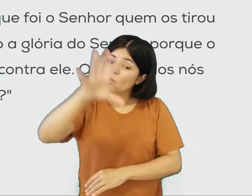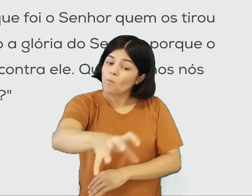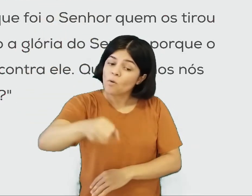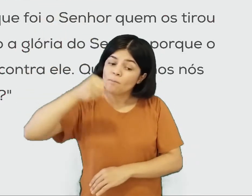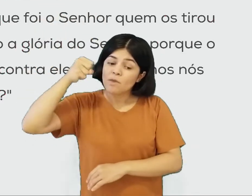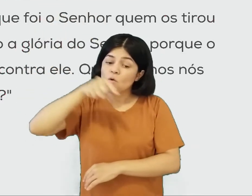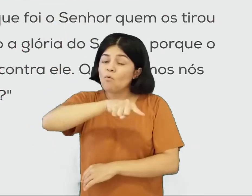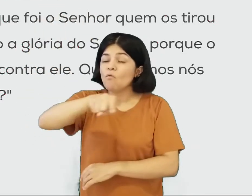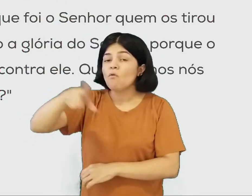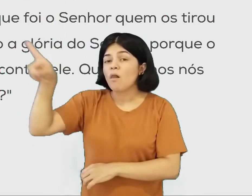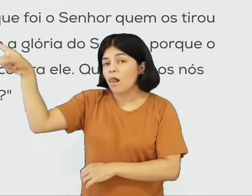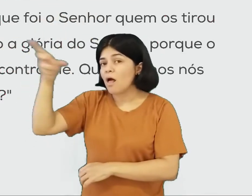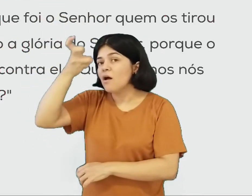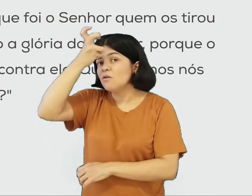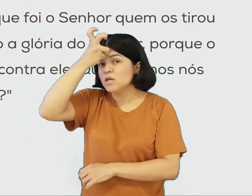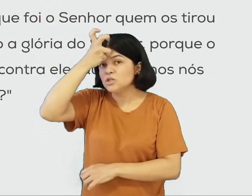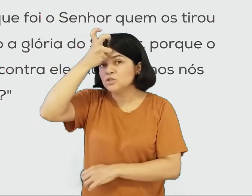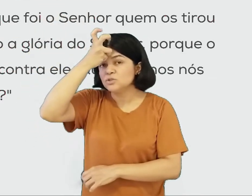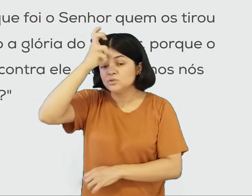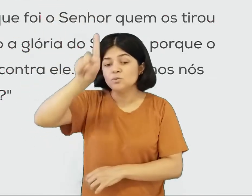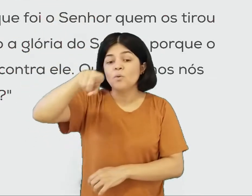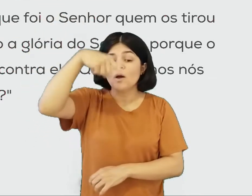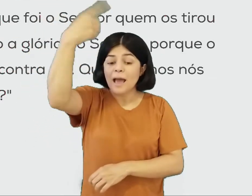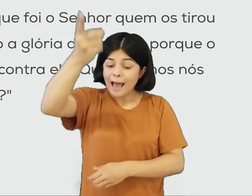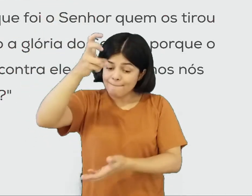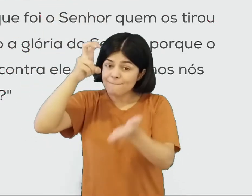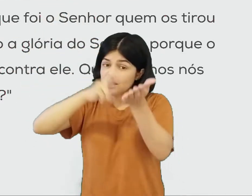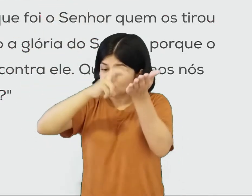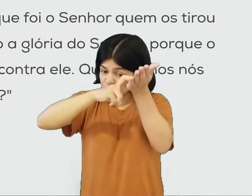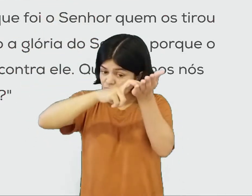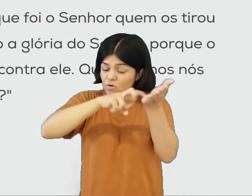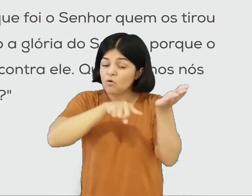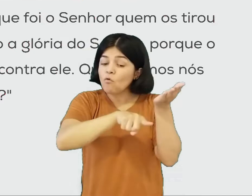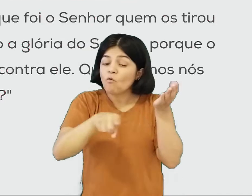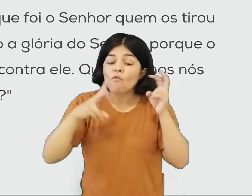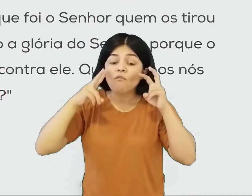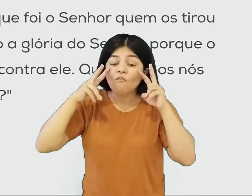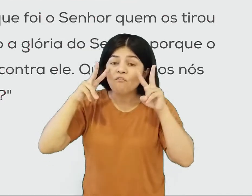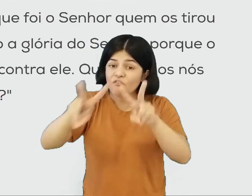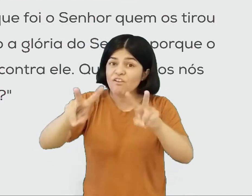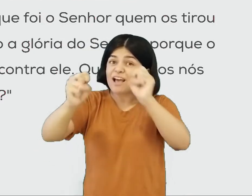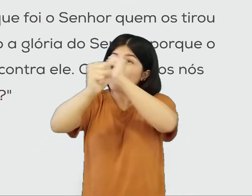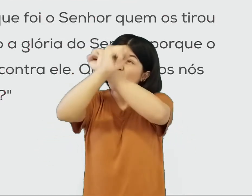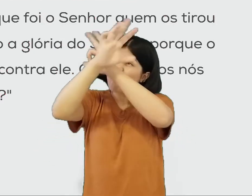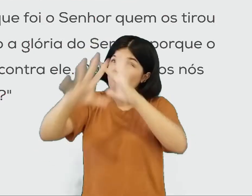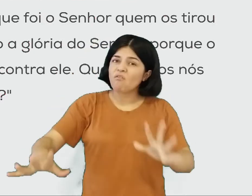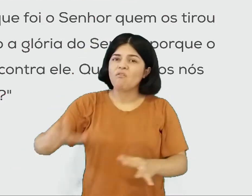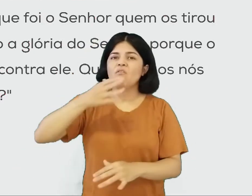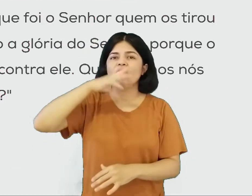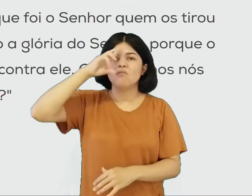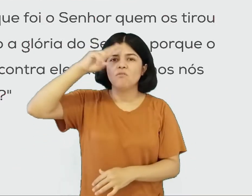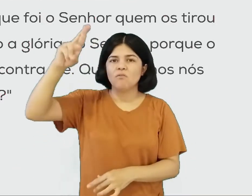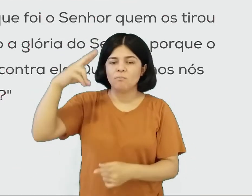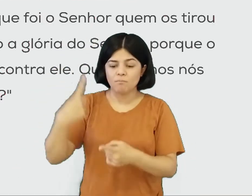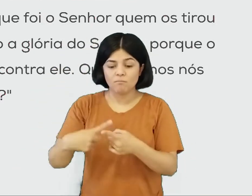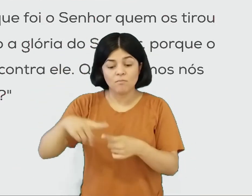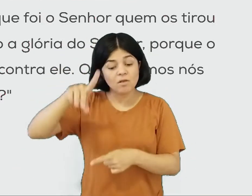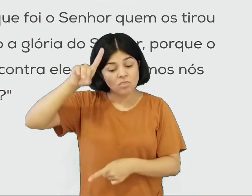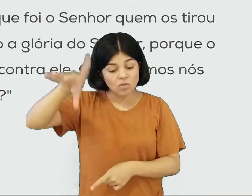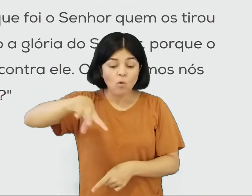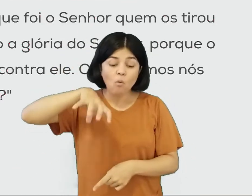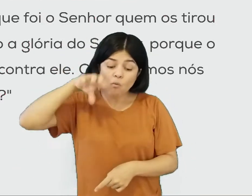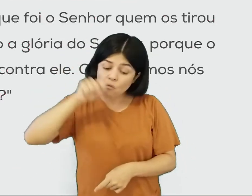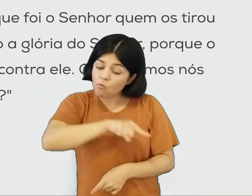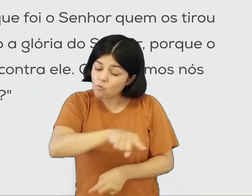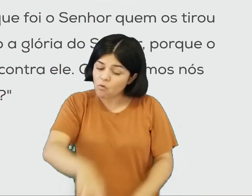do Egito, e amanhã cedo verão a glória do Senhor, porque o Senhor ouviu a queixa de